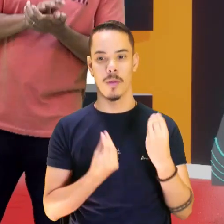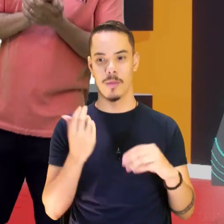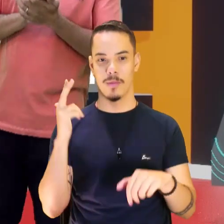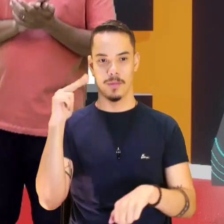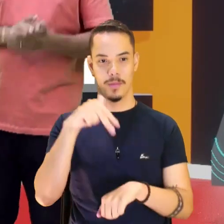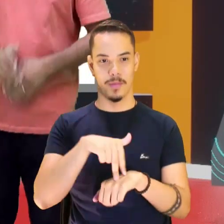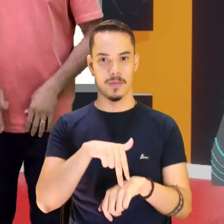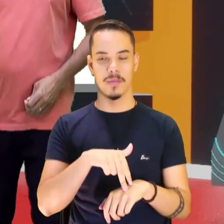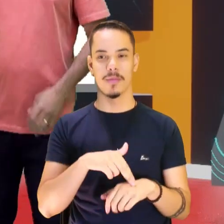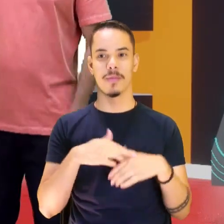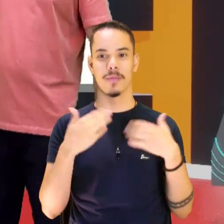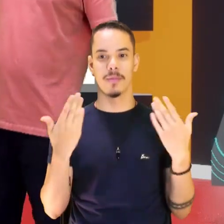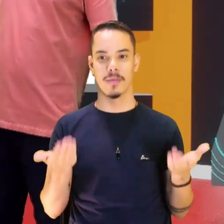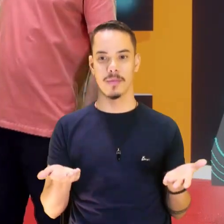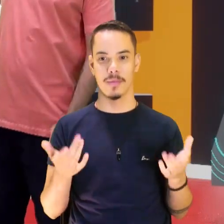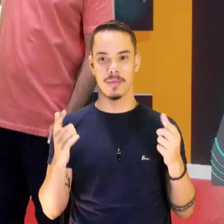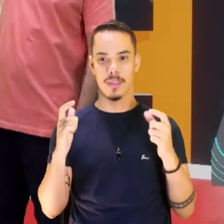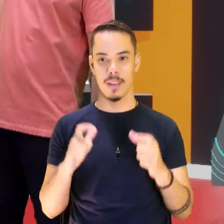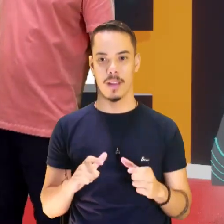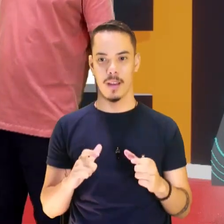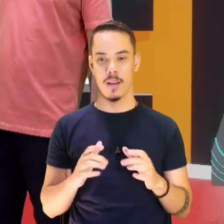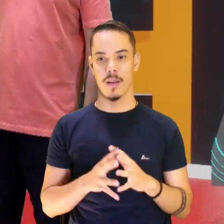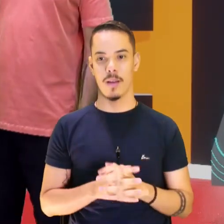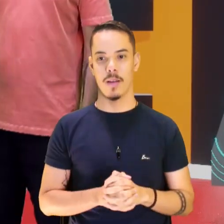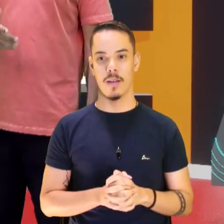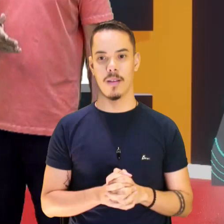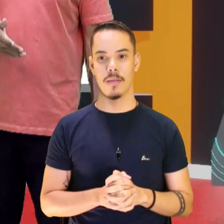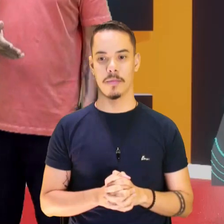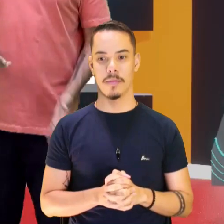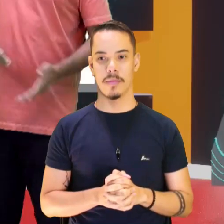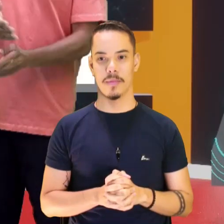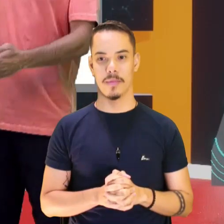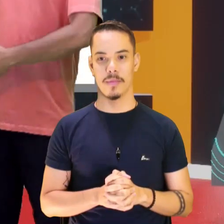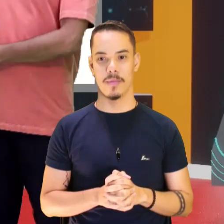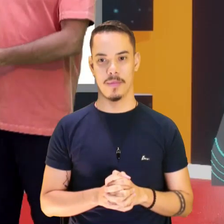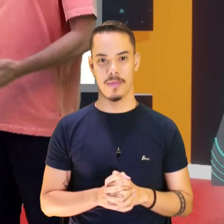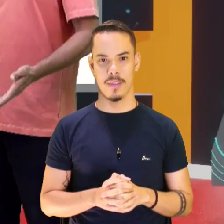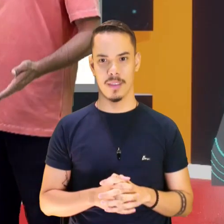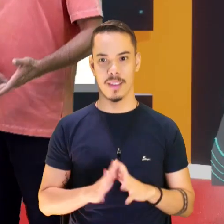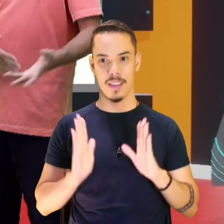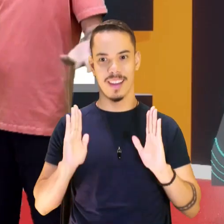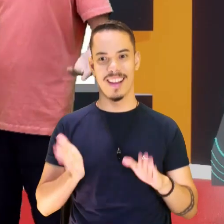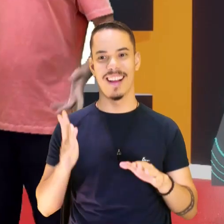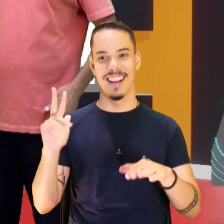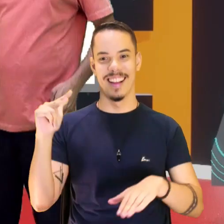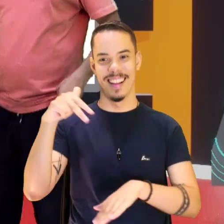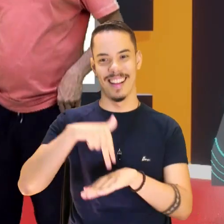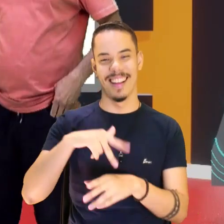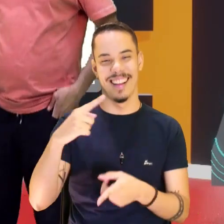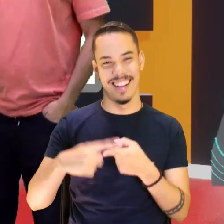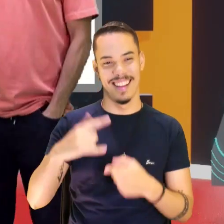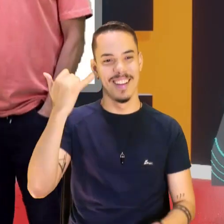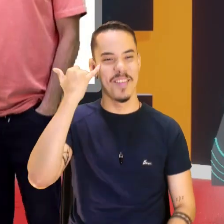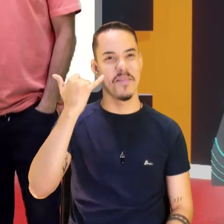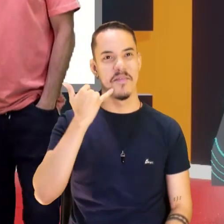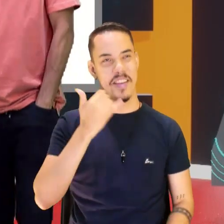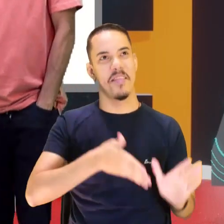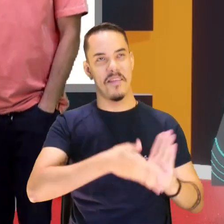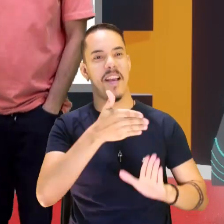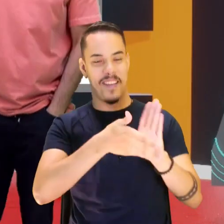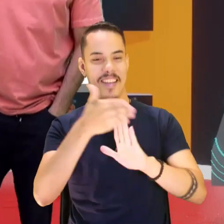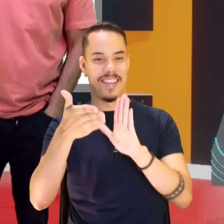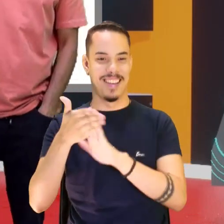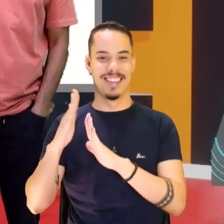Né? De onde é essa galera bonita? Agora assim, eu. Tem que saber se o Vitor já foi lá também, né? Porque o Vitor agora só vive nas escolas. O